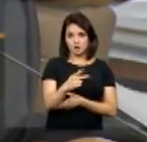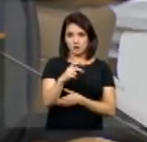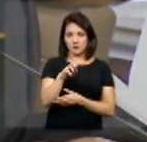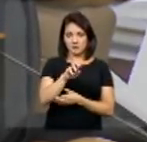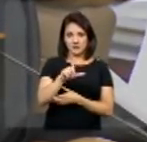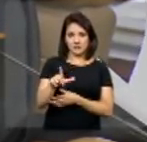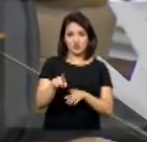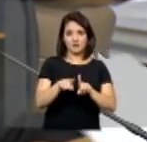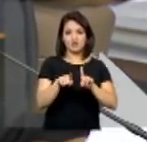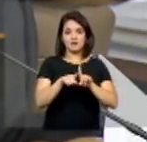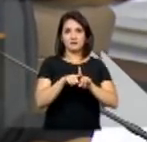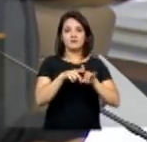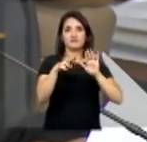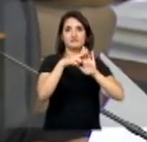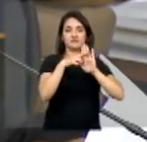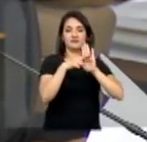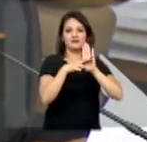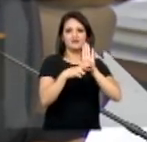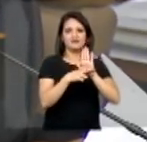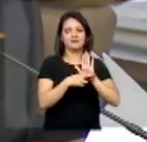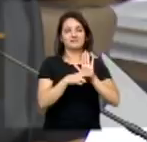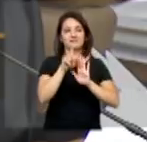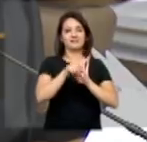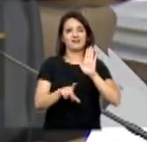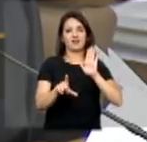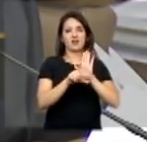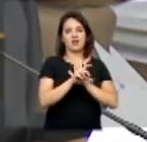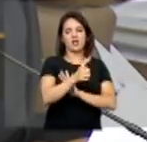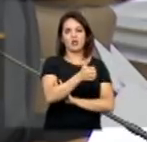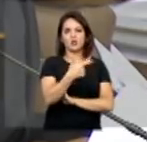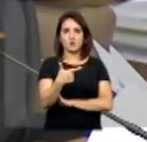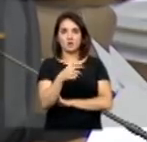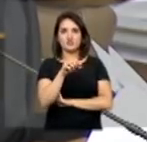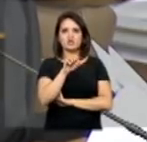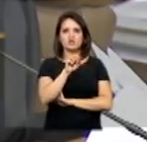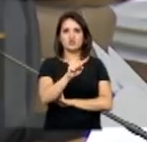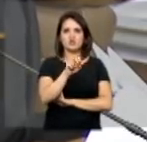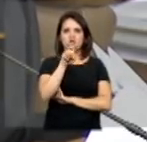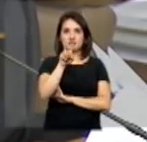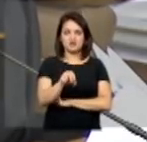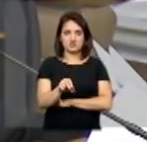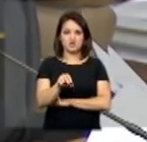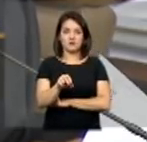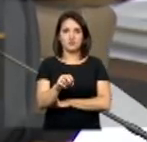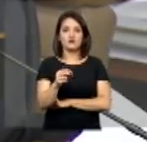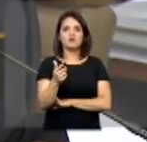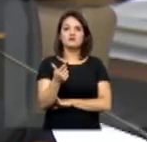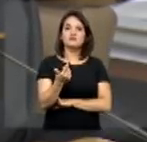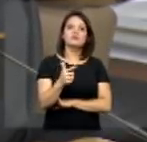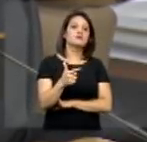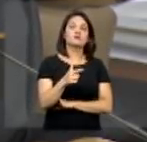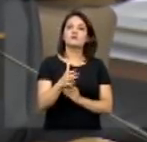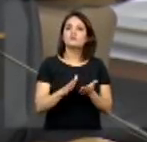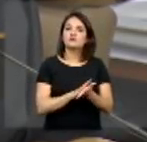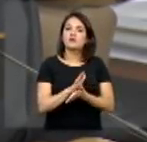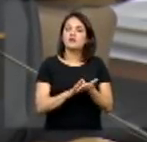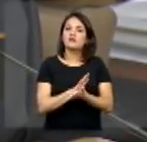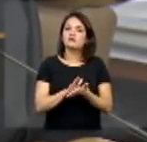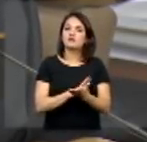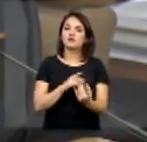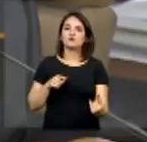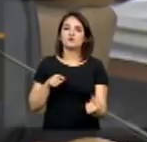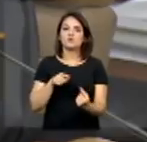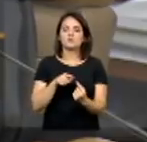colaboração premiada que está na lei 12 150 não agasalham com toda vênia a pretensão hora